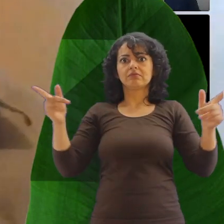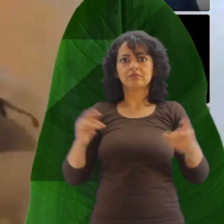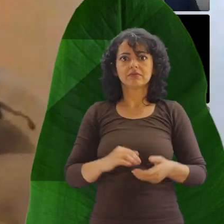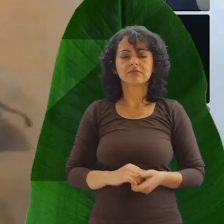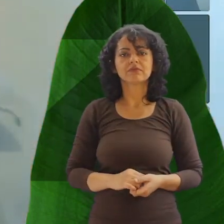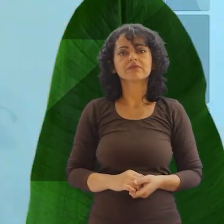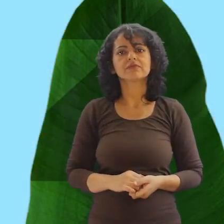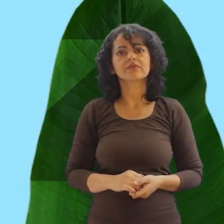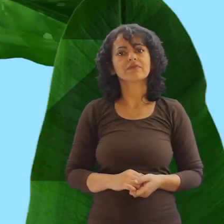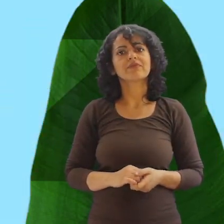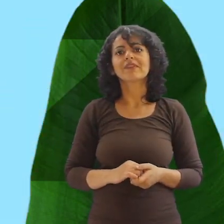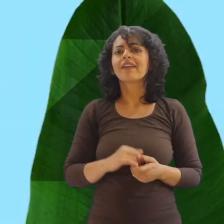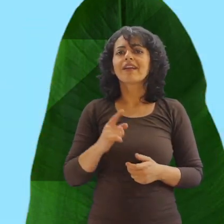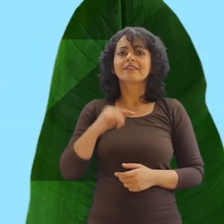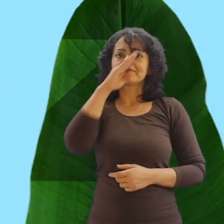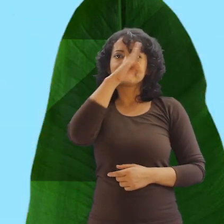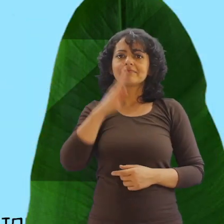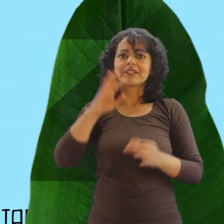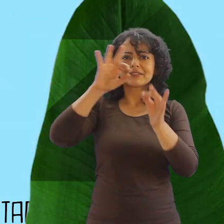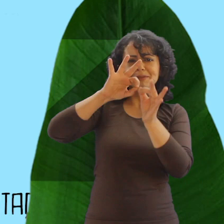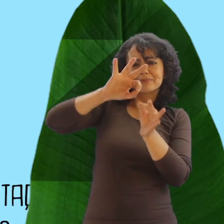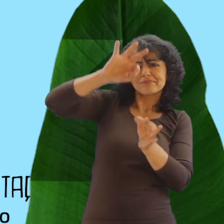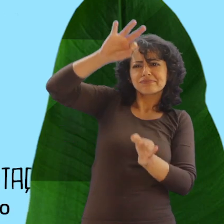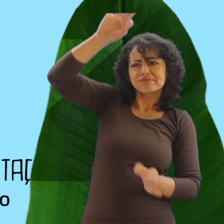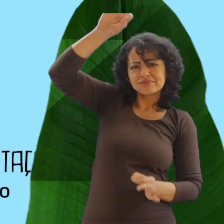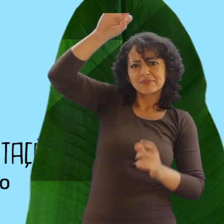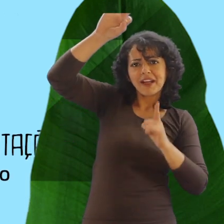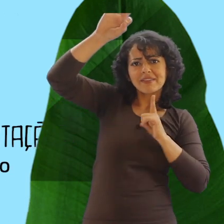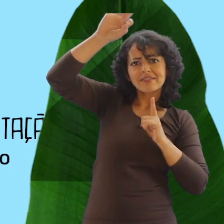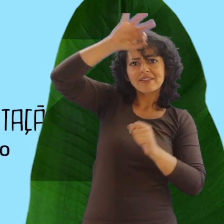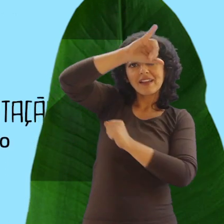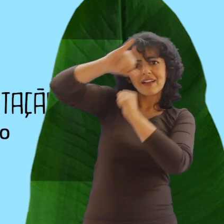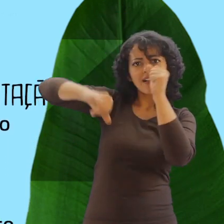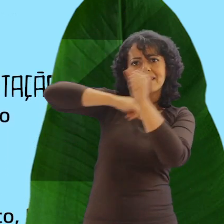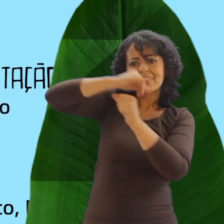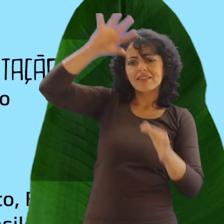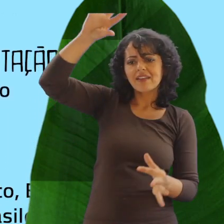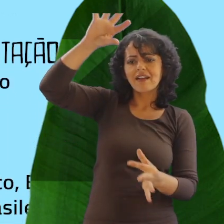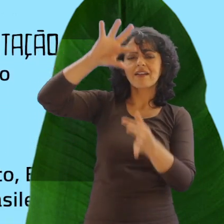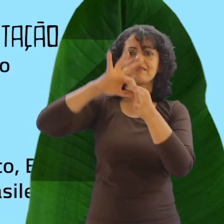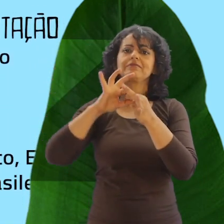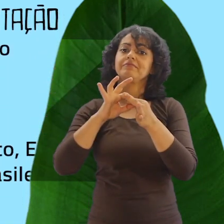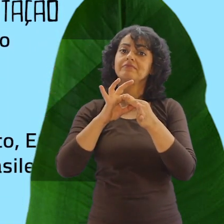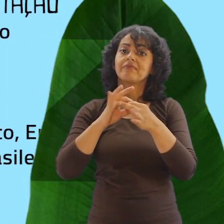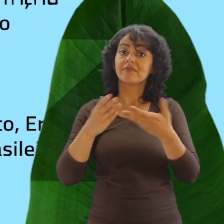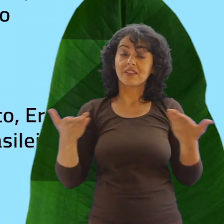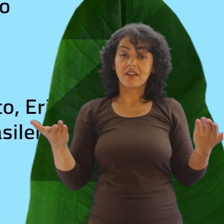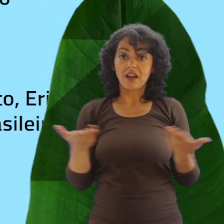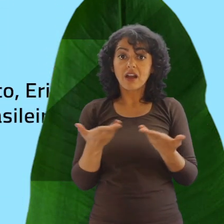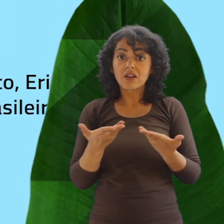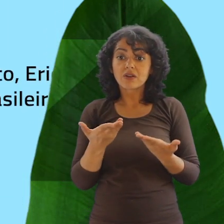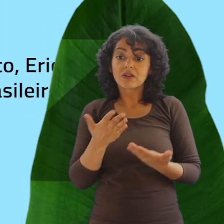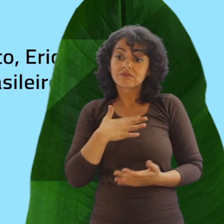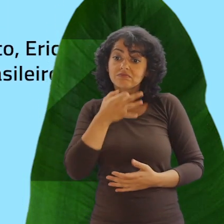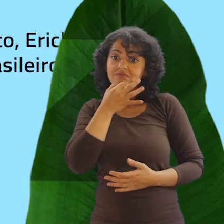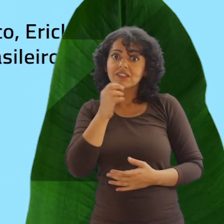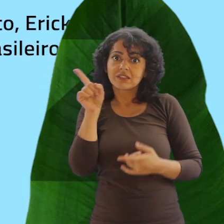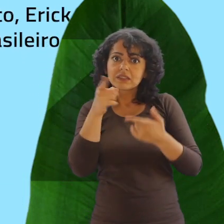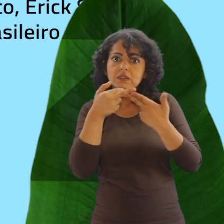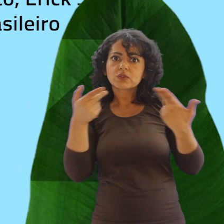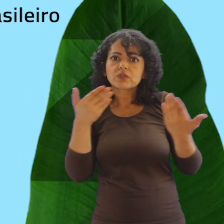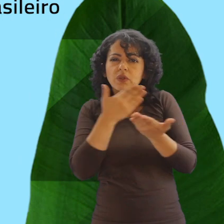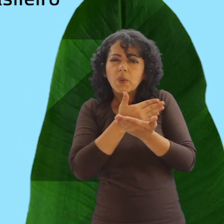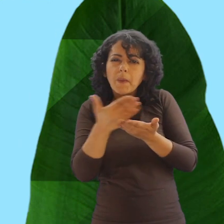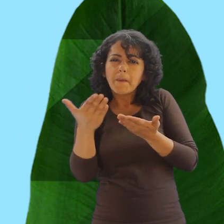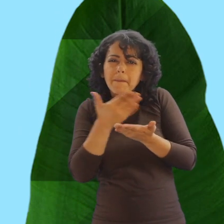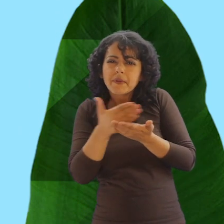essas duas coisas. Do famoso Oiapoque Chauí, existe uma conexão aí que a internet que viabiliza. E agora eu acho que